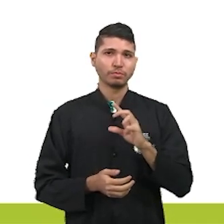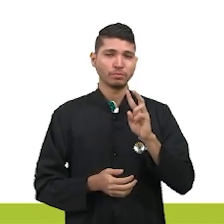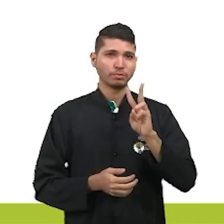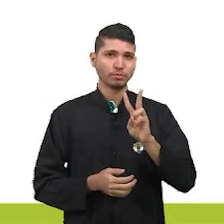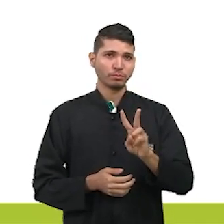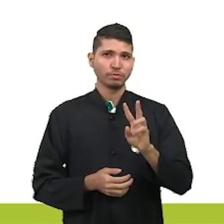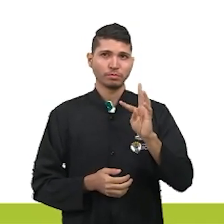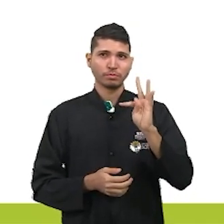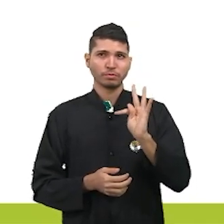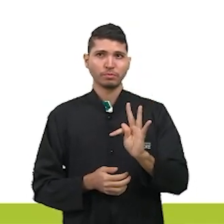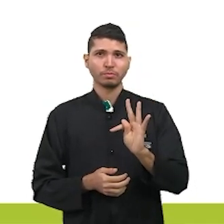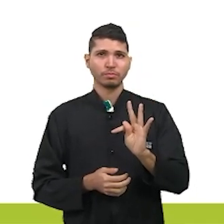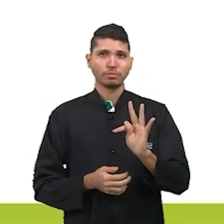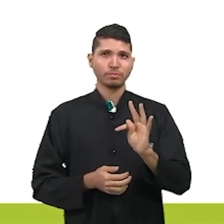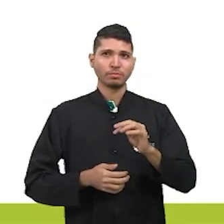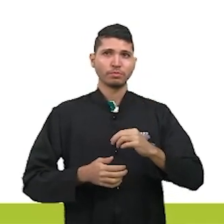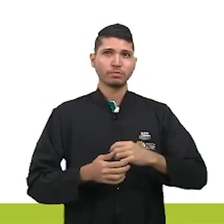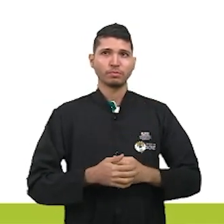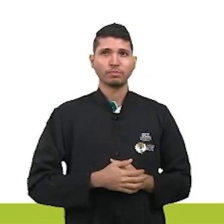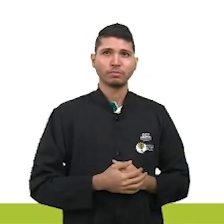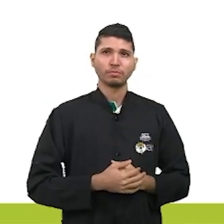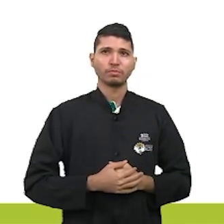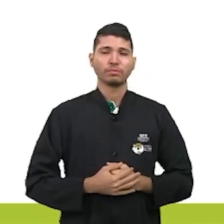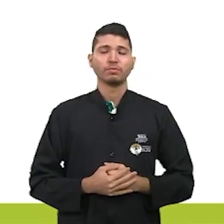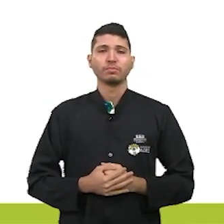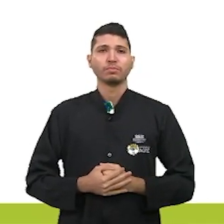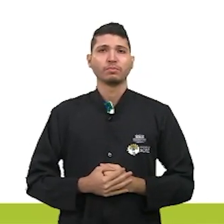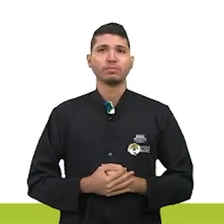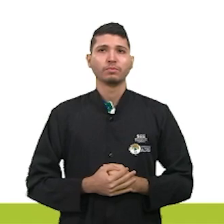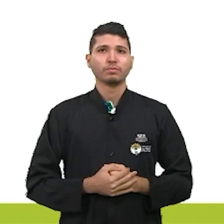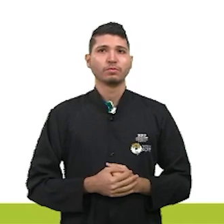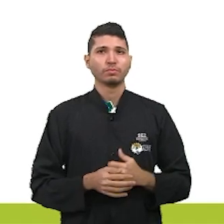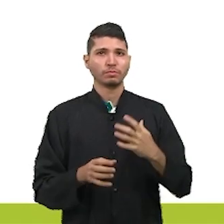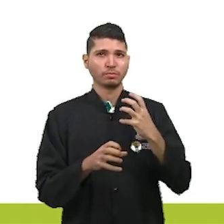Repetindo, isso daria um total, ou dará um total,